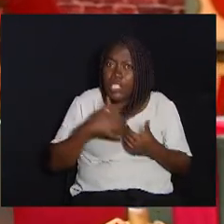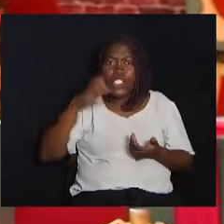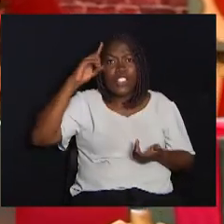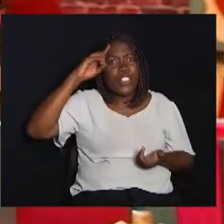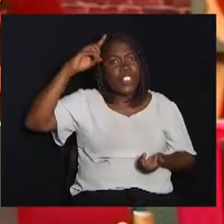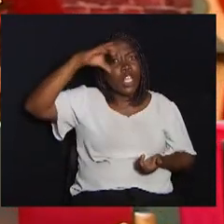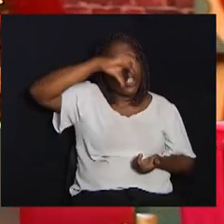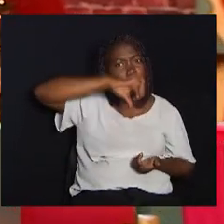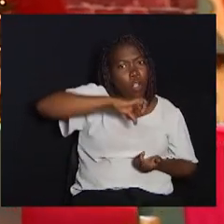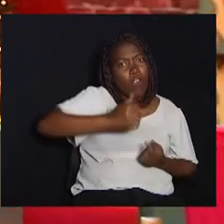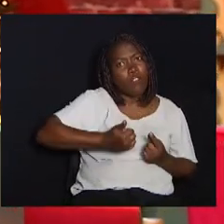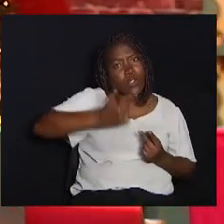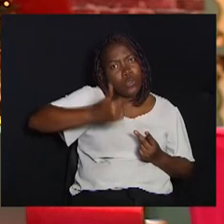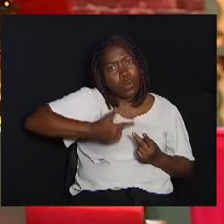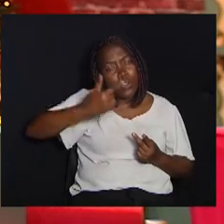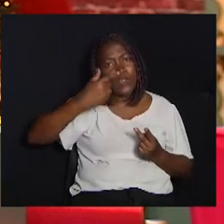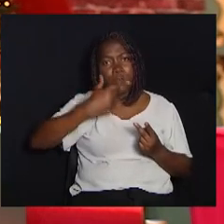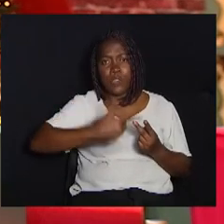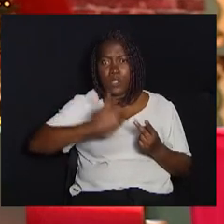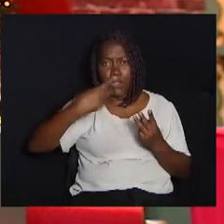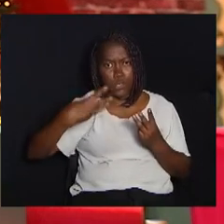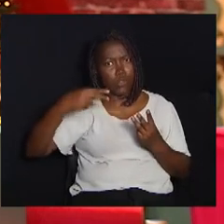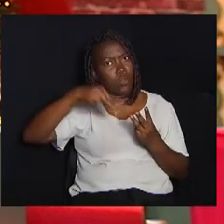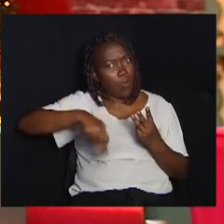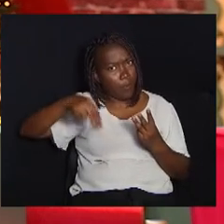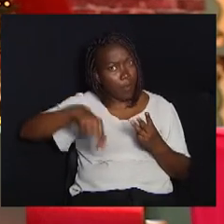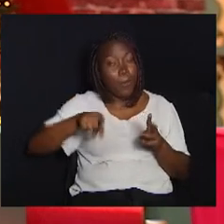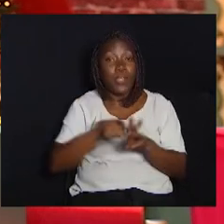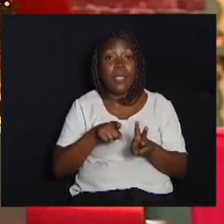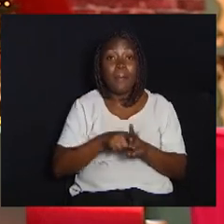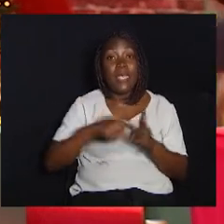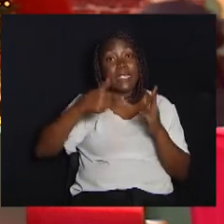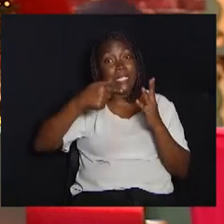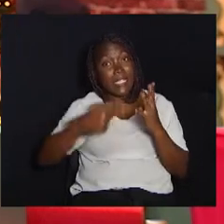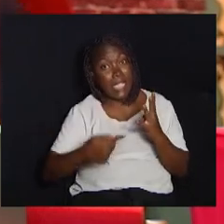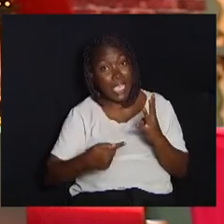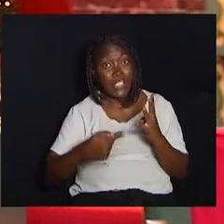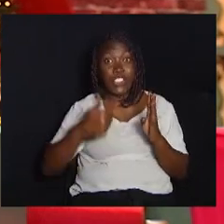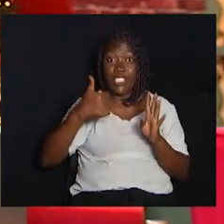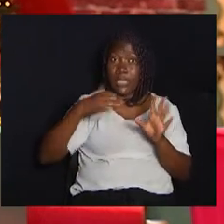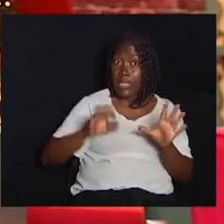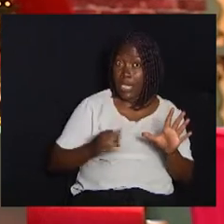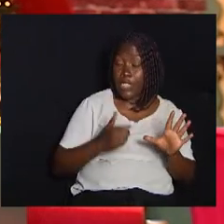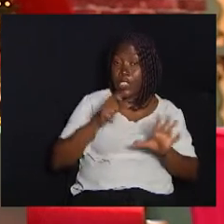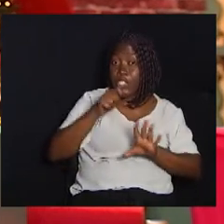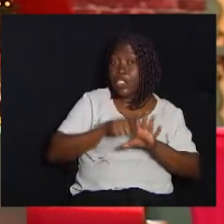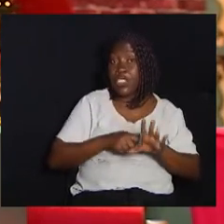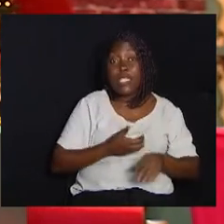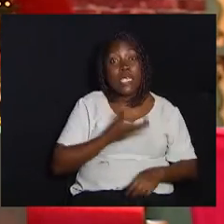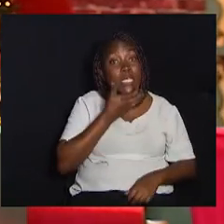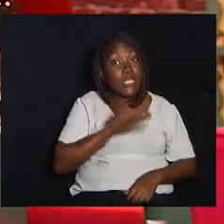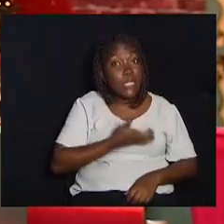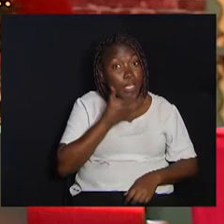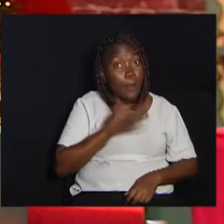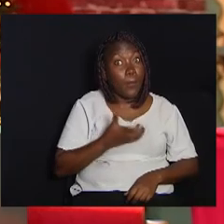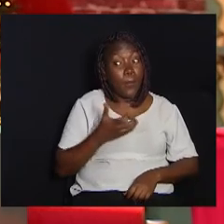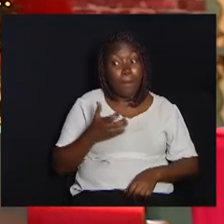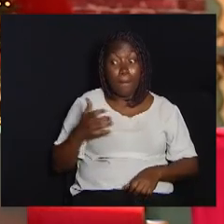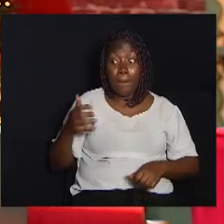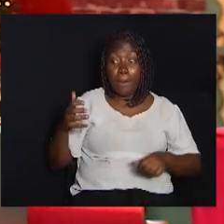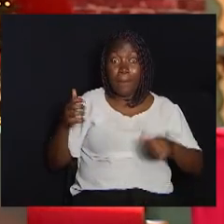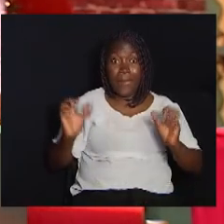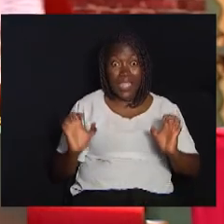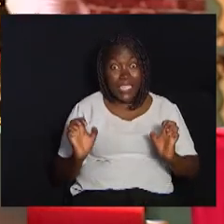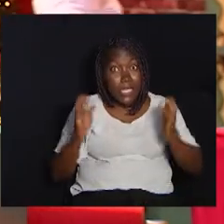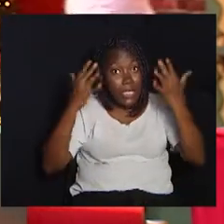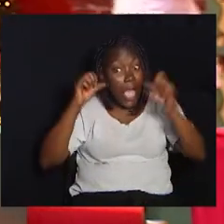12, 23 e 26 de novembro e também nos dias 7 e 10 de dezembro. Essas sessões são adaptadas para que essas crianças